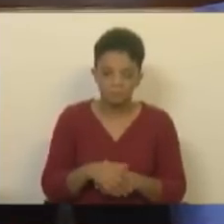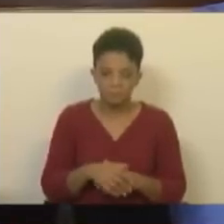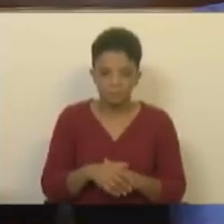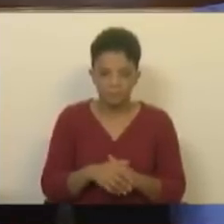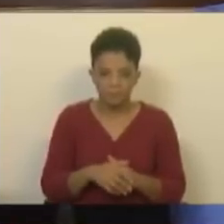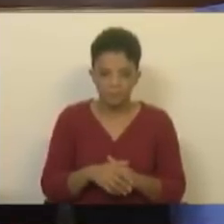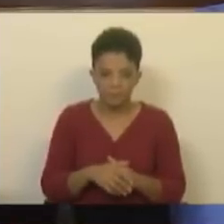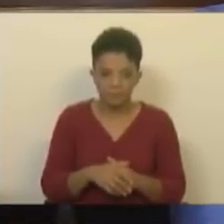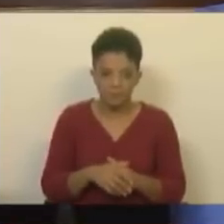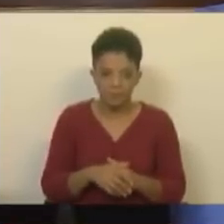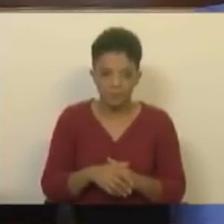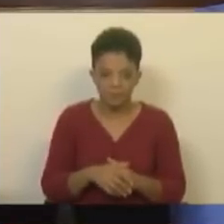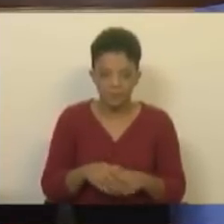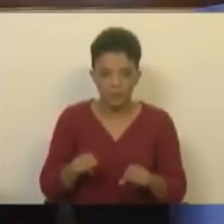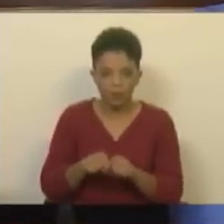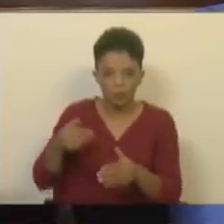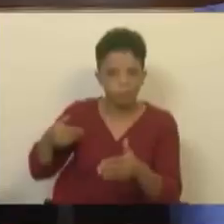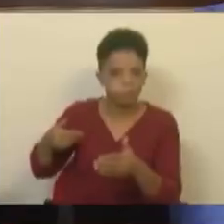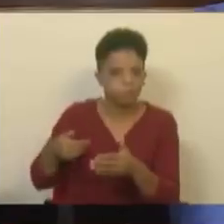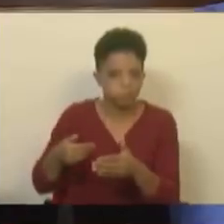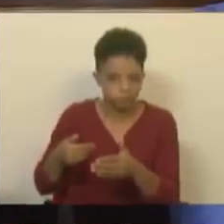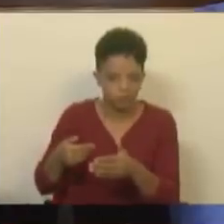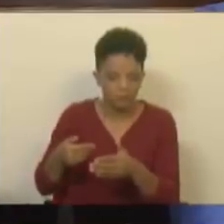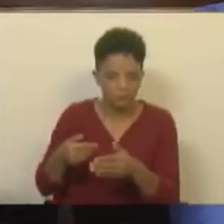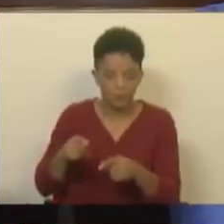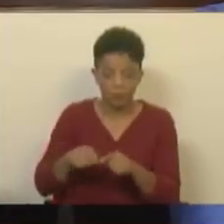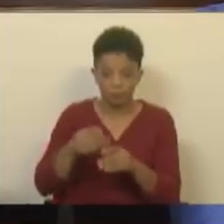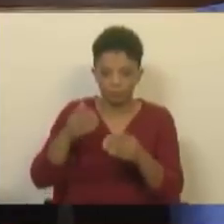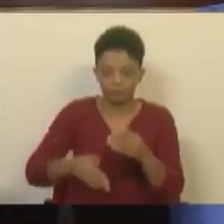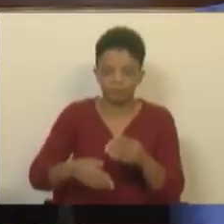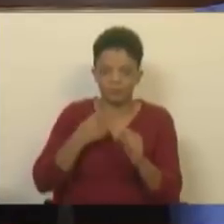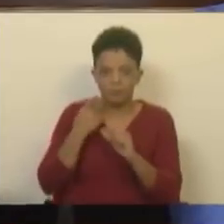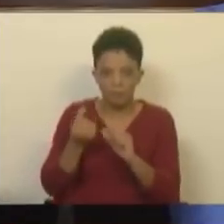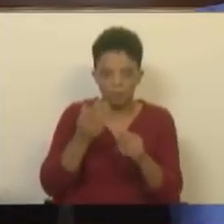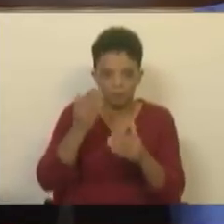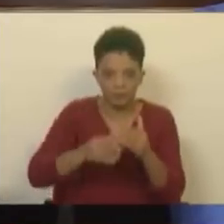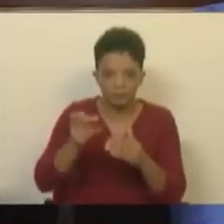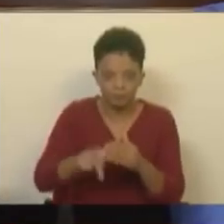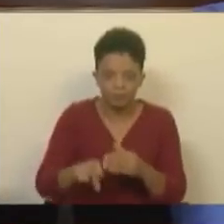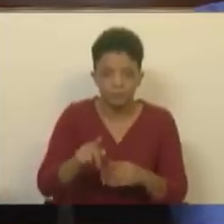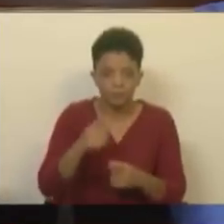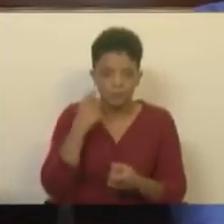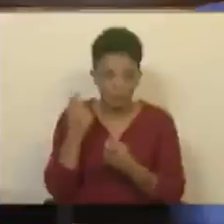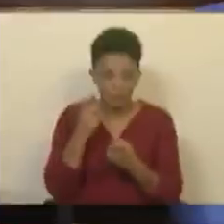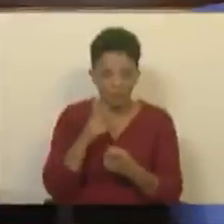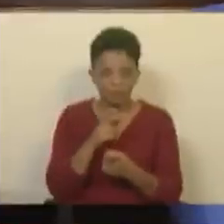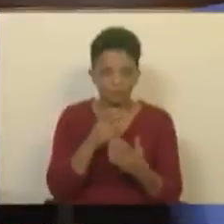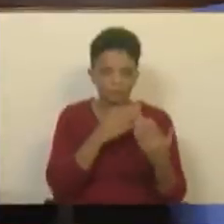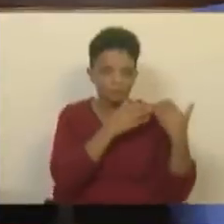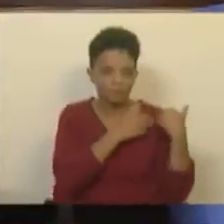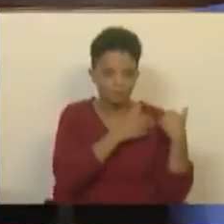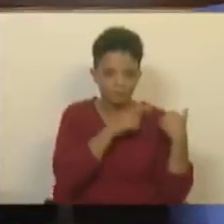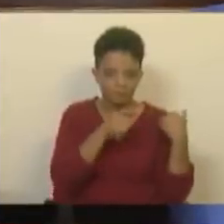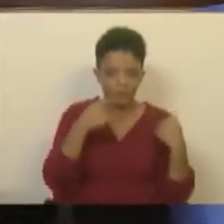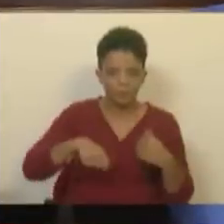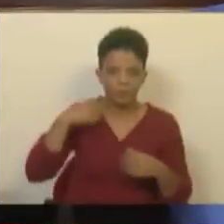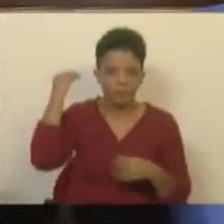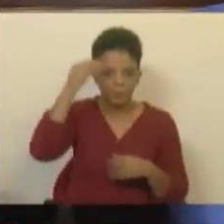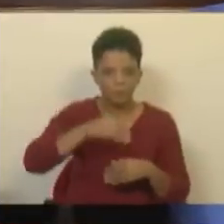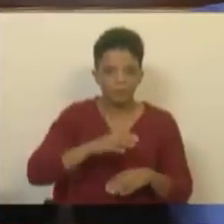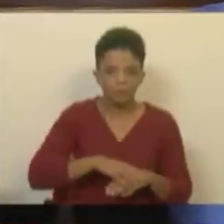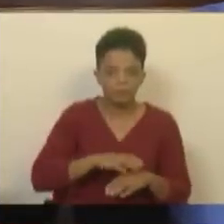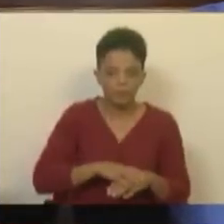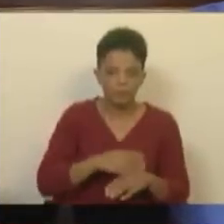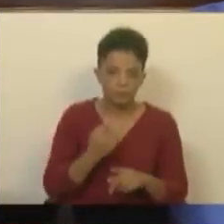de certa forma em cima dos joelho como de repente também do debate e procurando responsabilizar o presidente da república